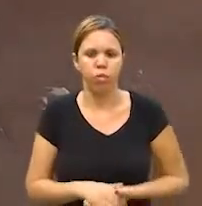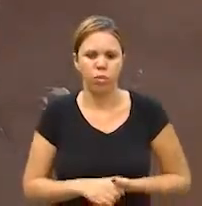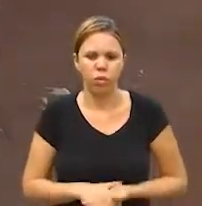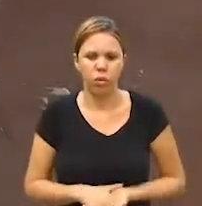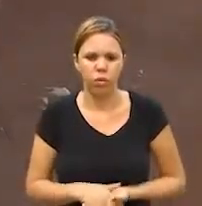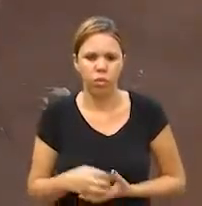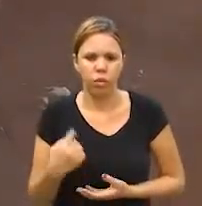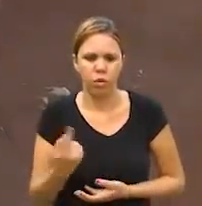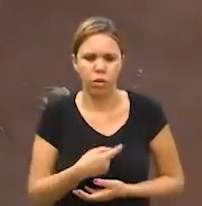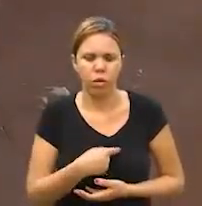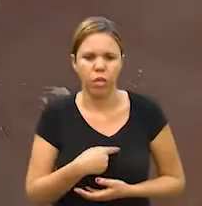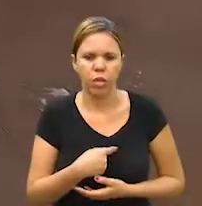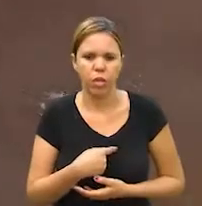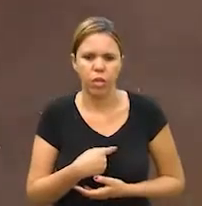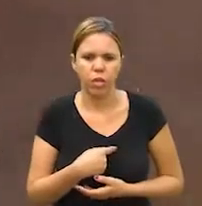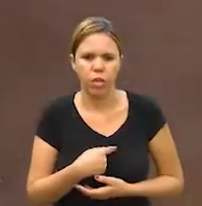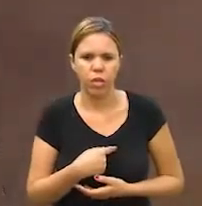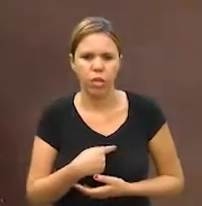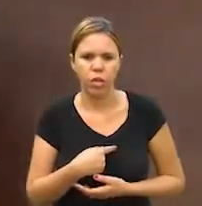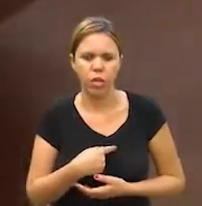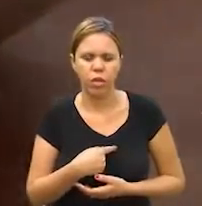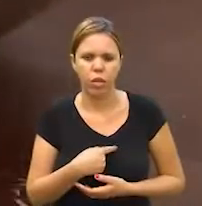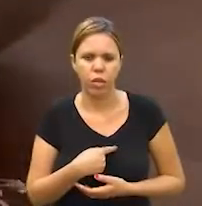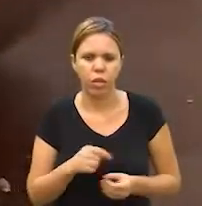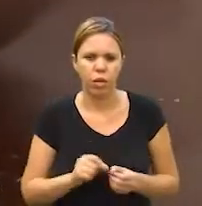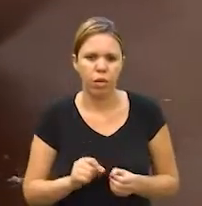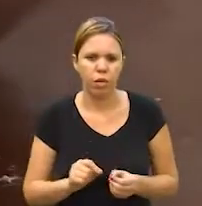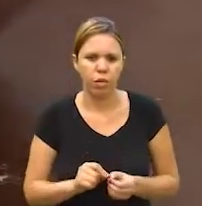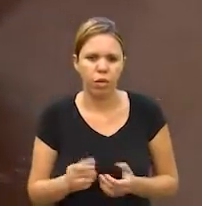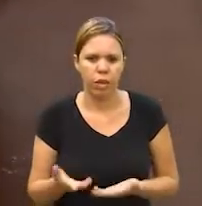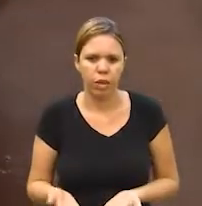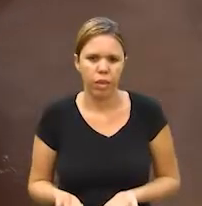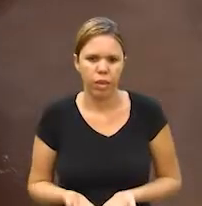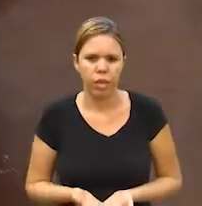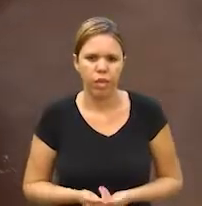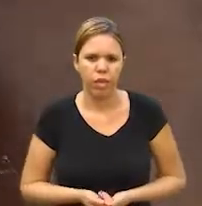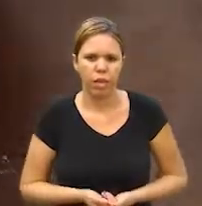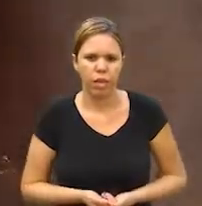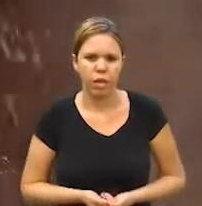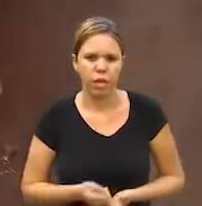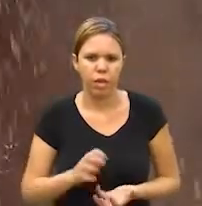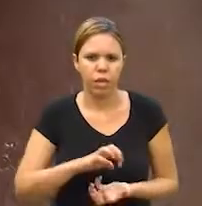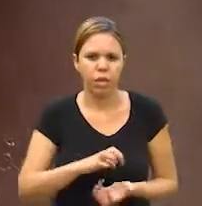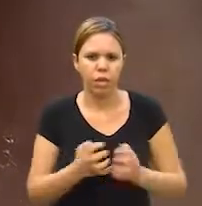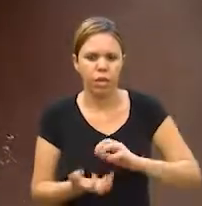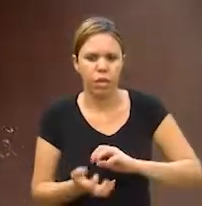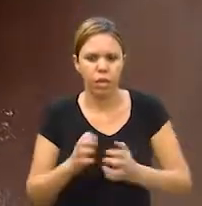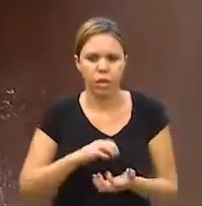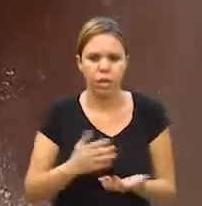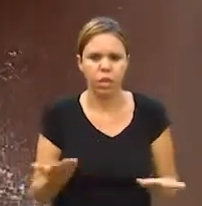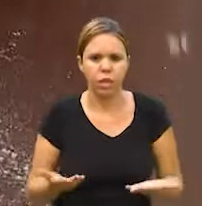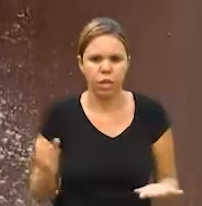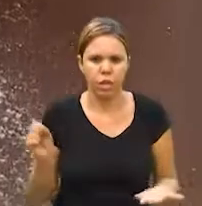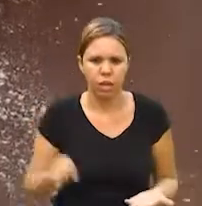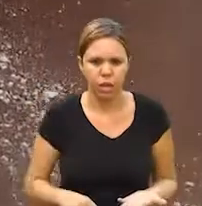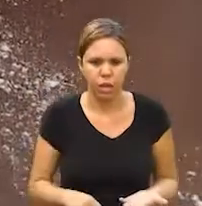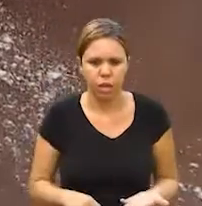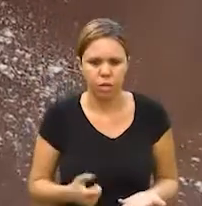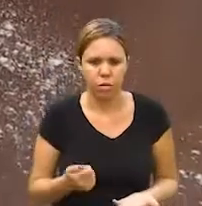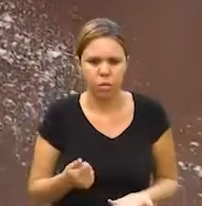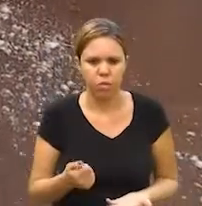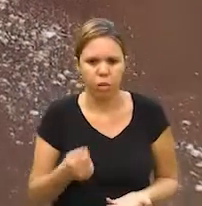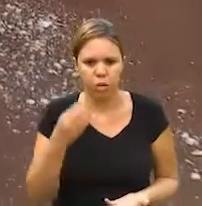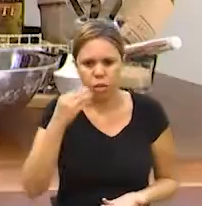E a gente vai colocar para fazer a modelagem dela. Agora sim a gente coloca um pouquinho